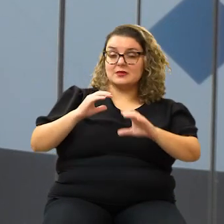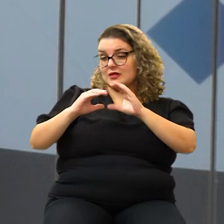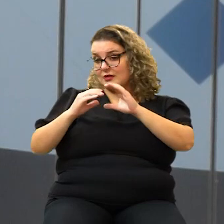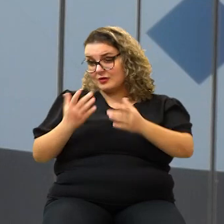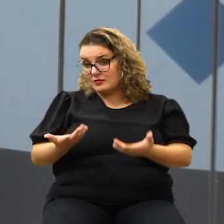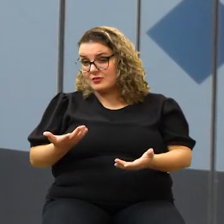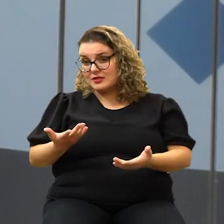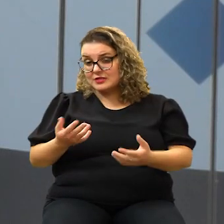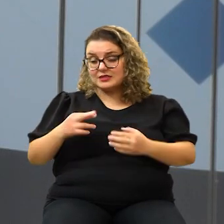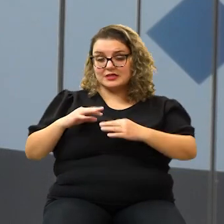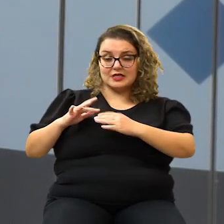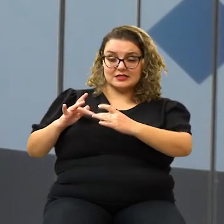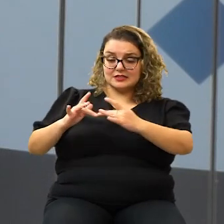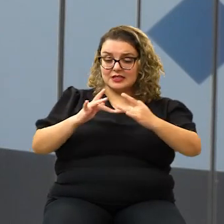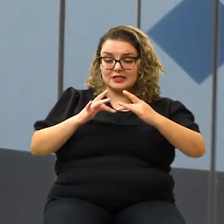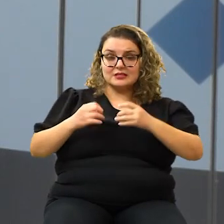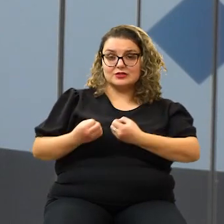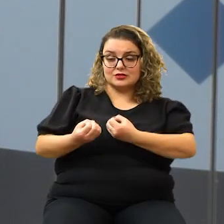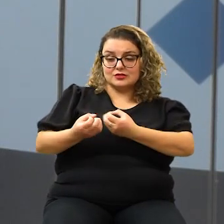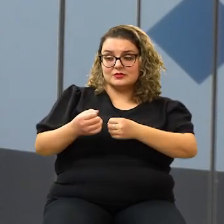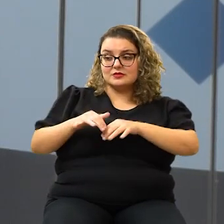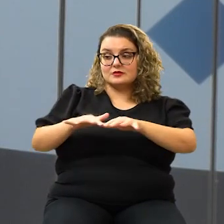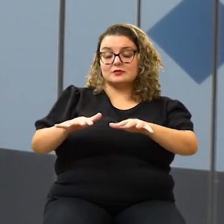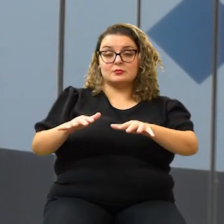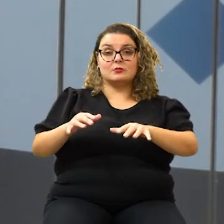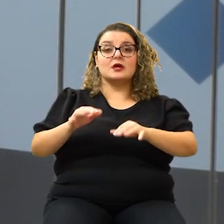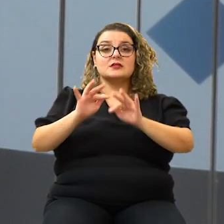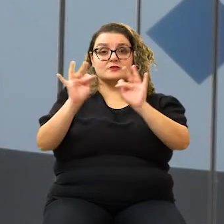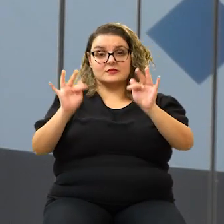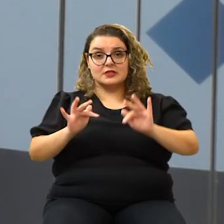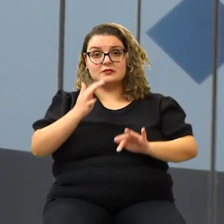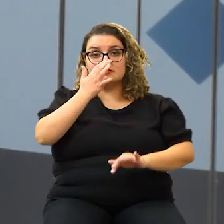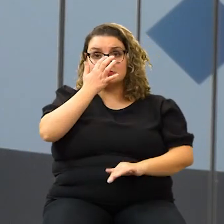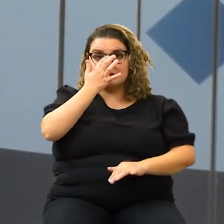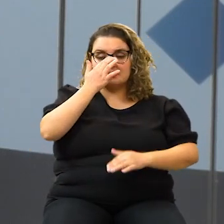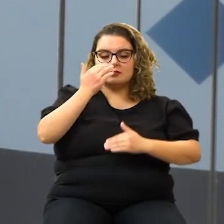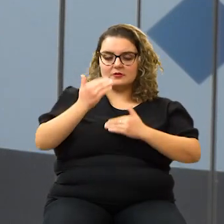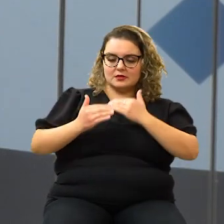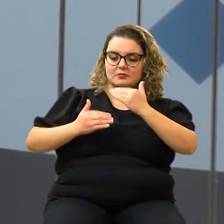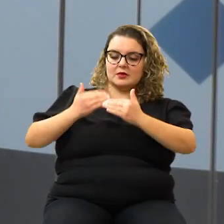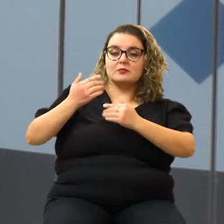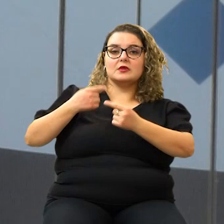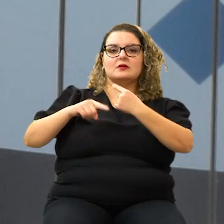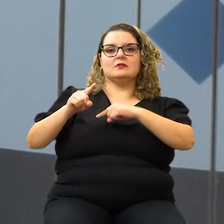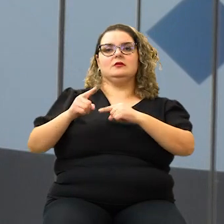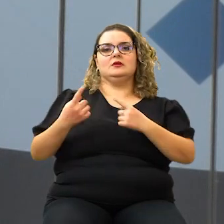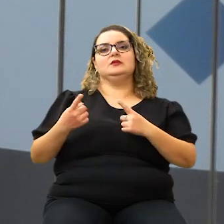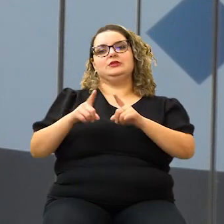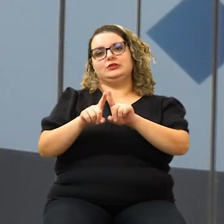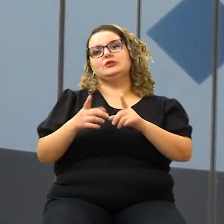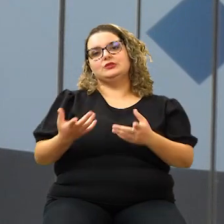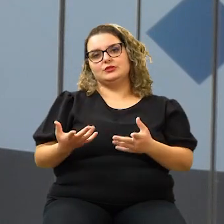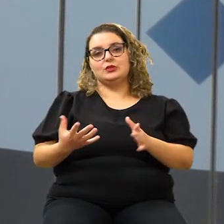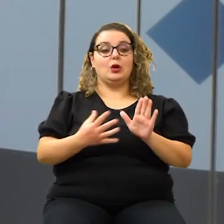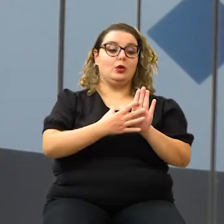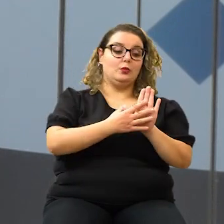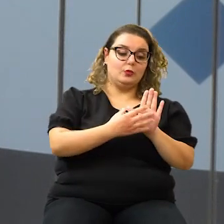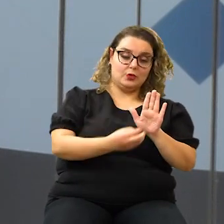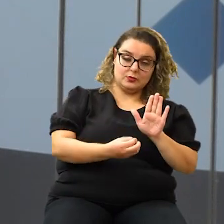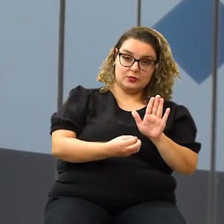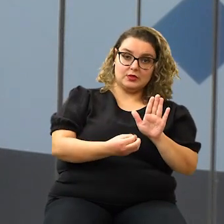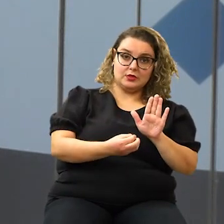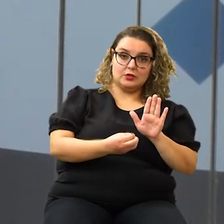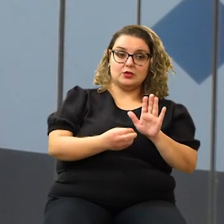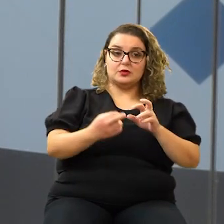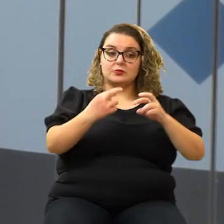das redes de transmissão de dados, mas isso felizmente vem sendo superado. Então é um paralelo. A modelagem, né, que prevê